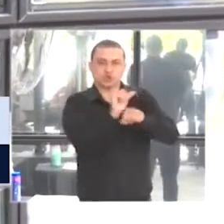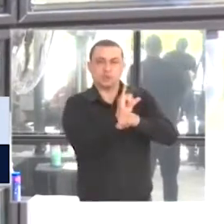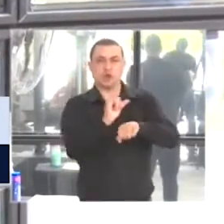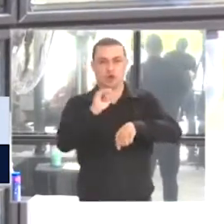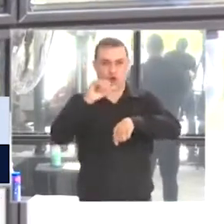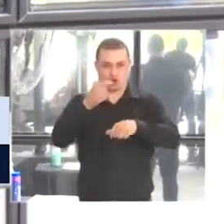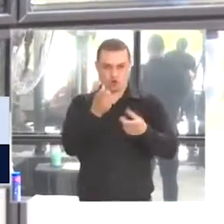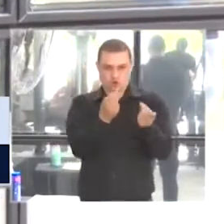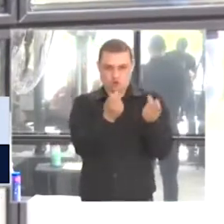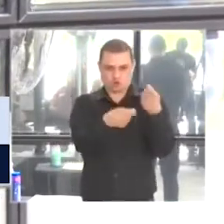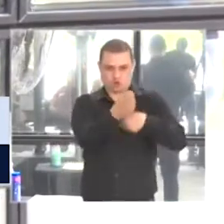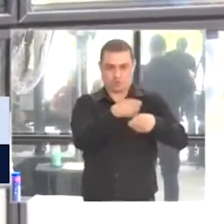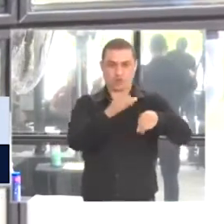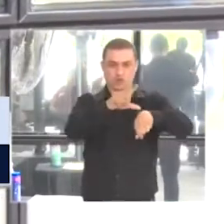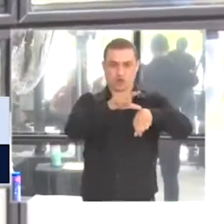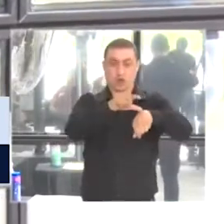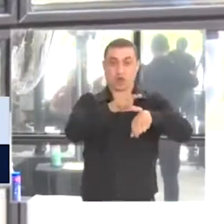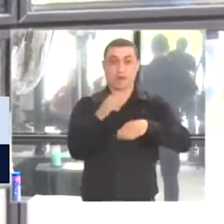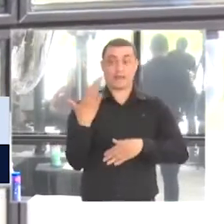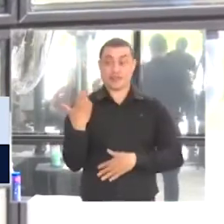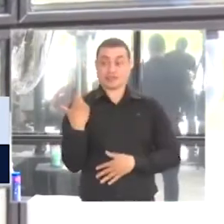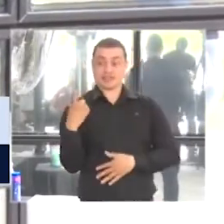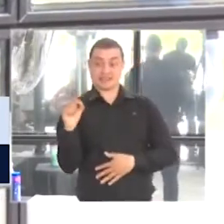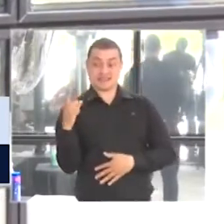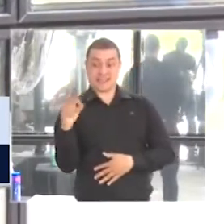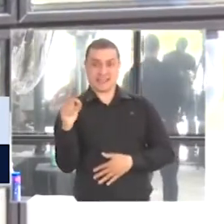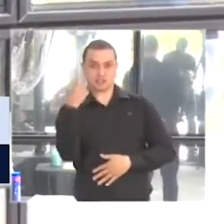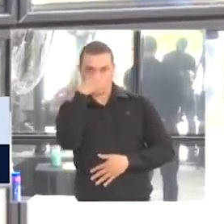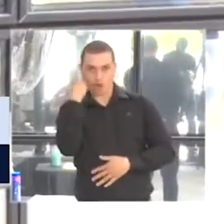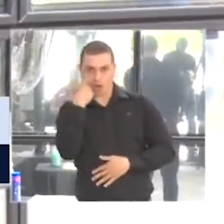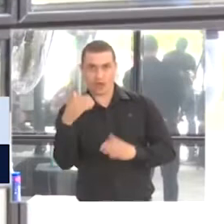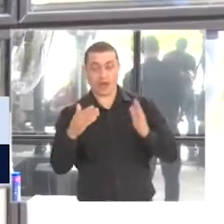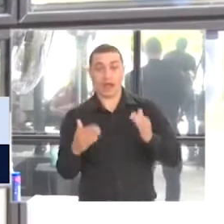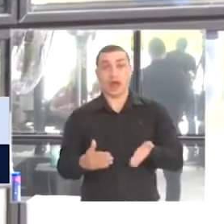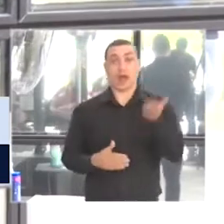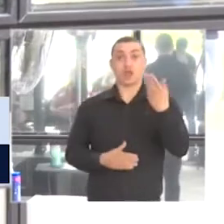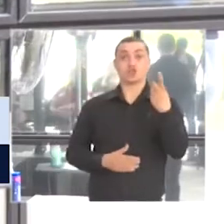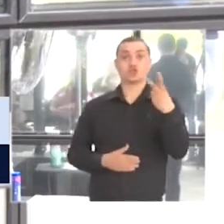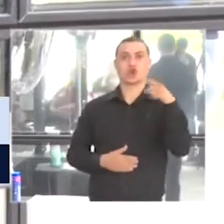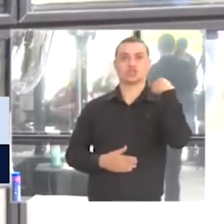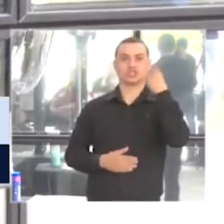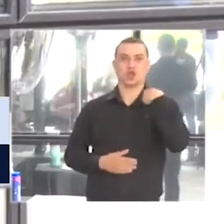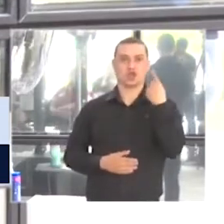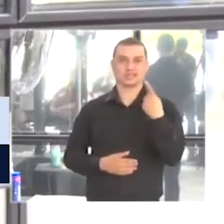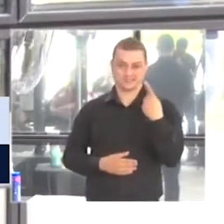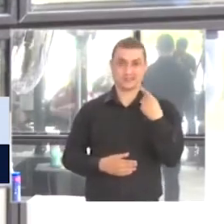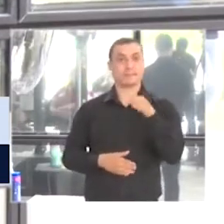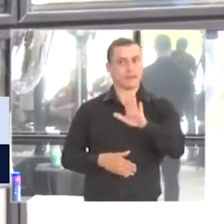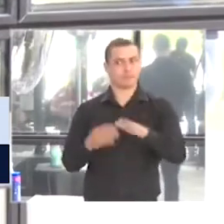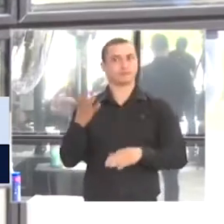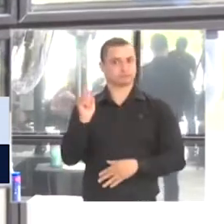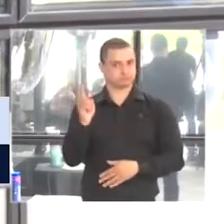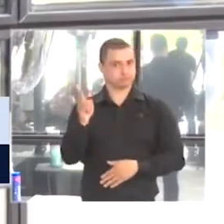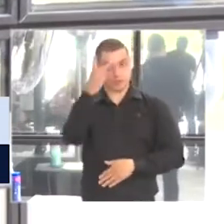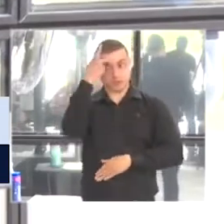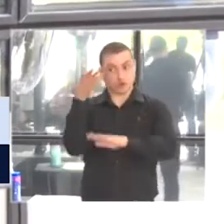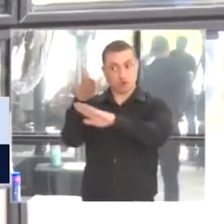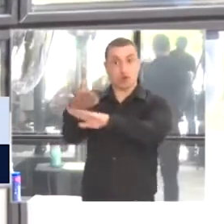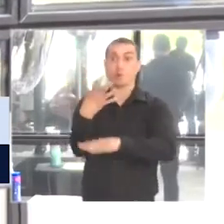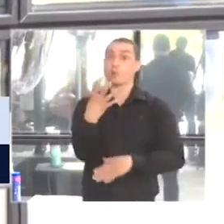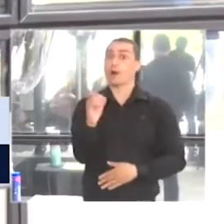do comércio de 10 para 12 horas, mantendo a capacidade de